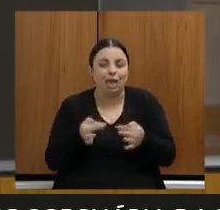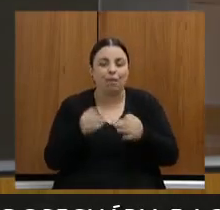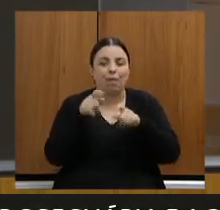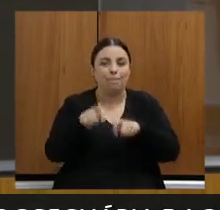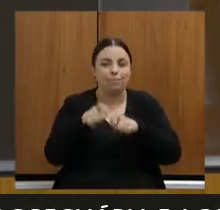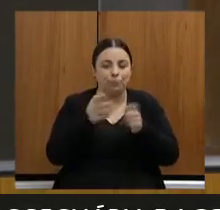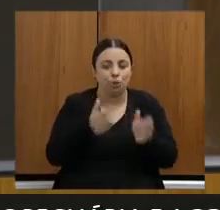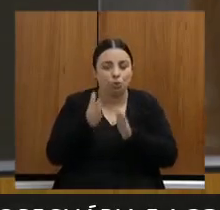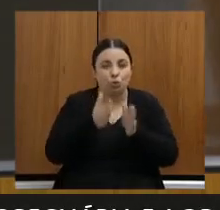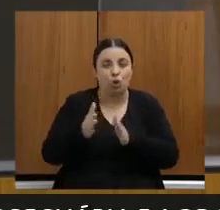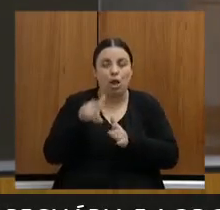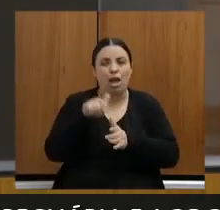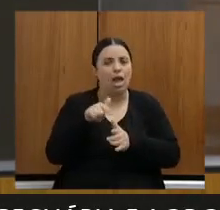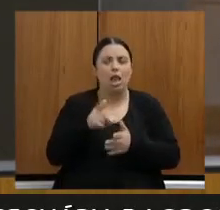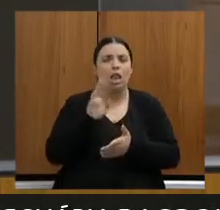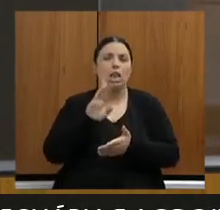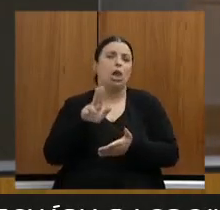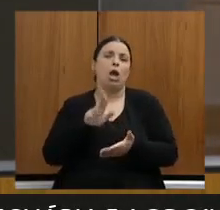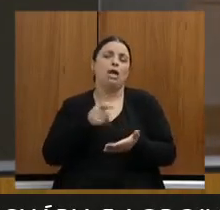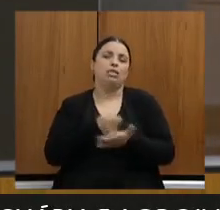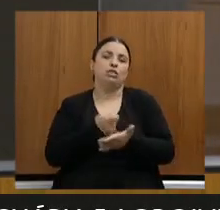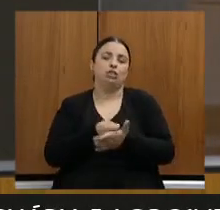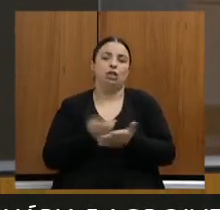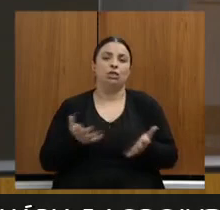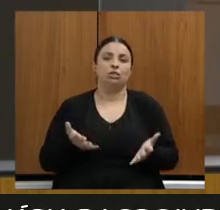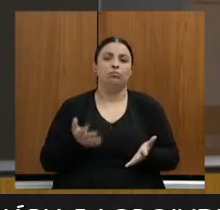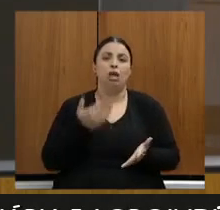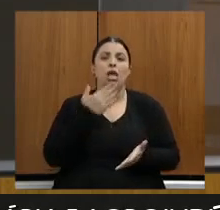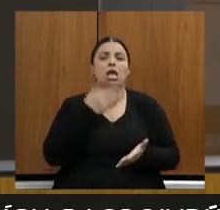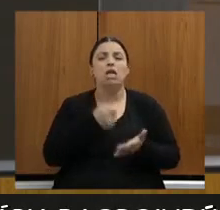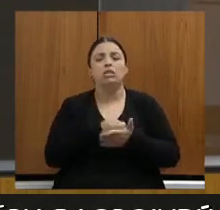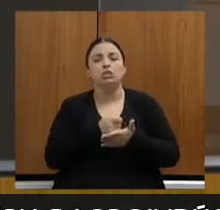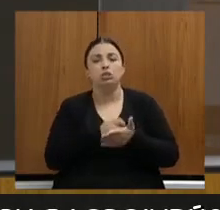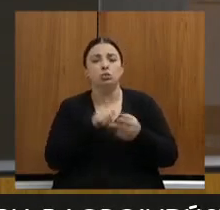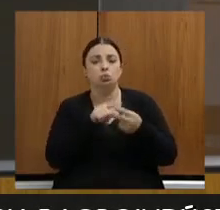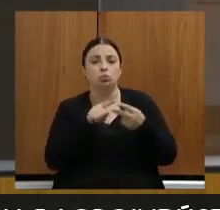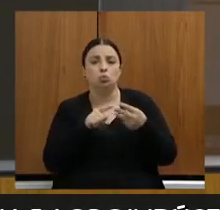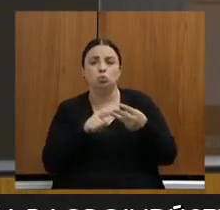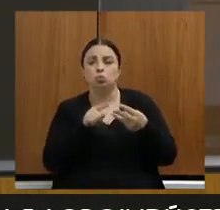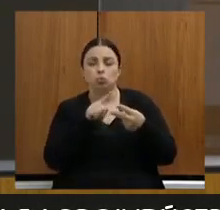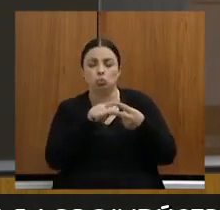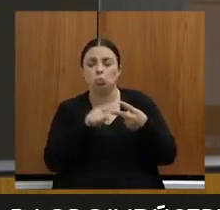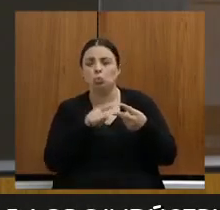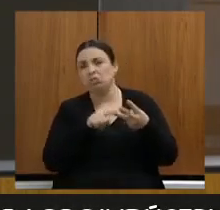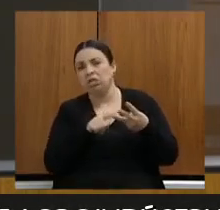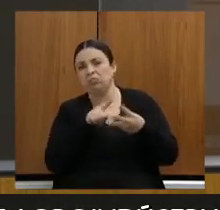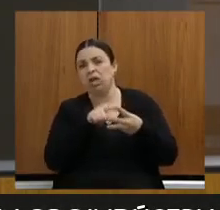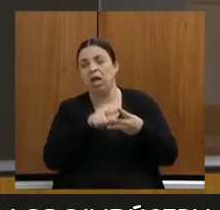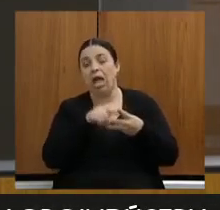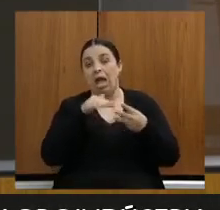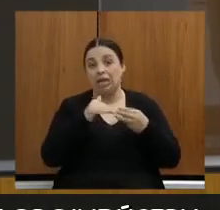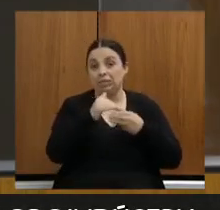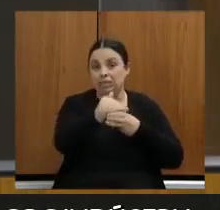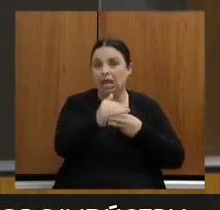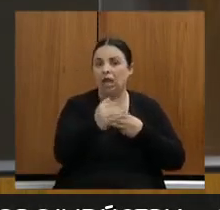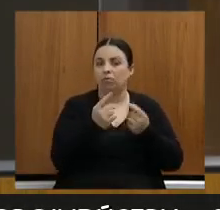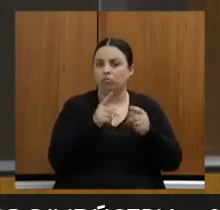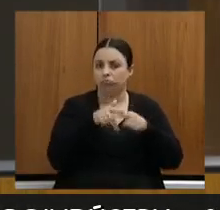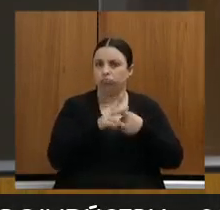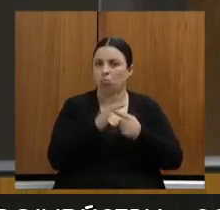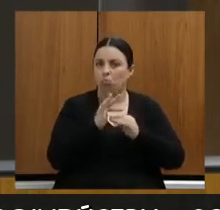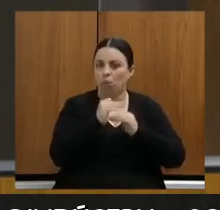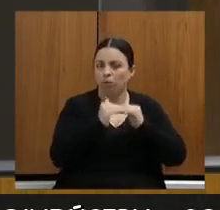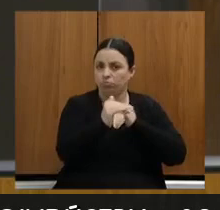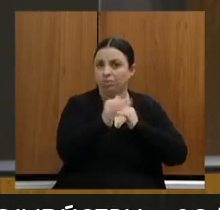produto nos pequenos municípios ele só vejo perde umas duas três coisas que são fundamentais eu mandei Estrada arrumada é consertar os mata-burro